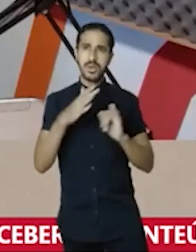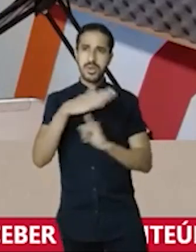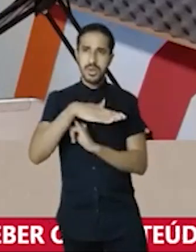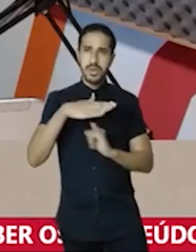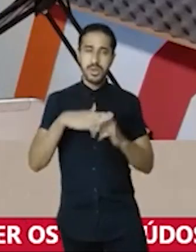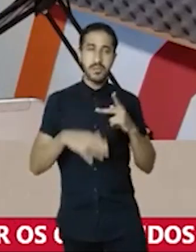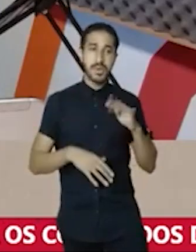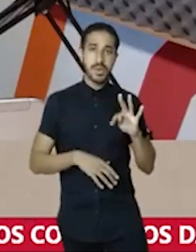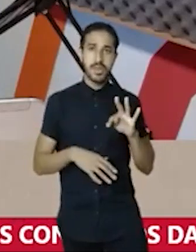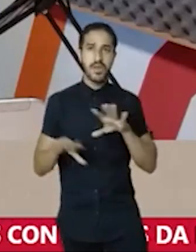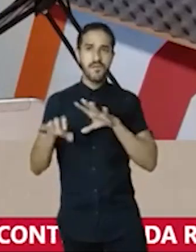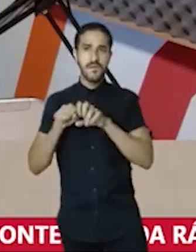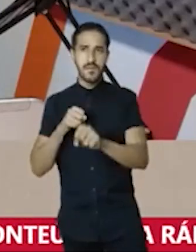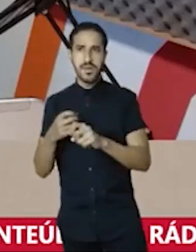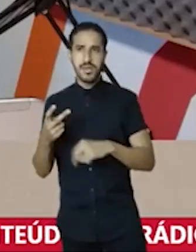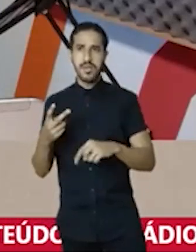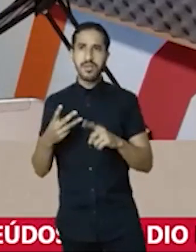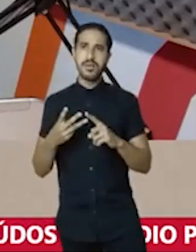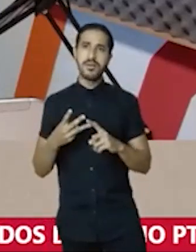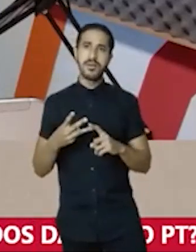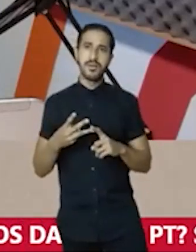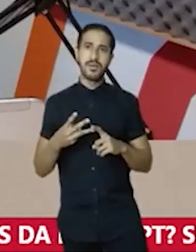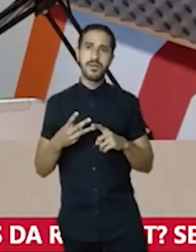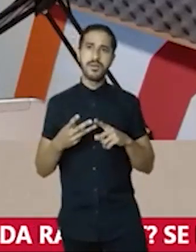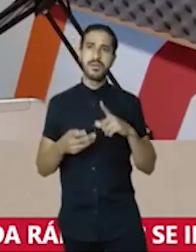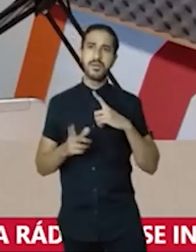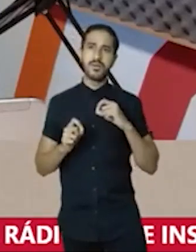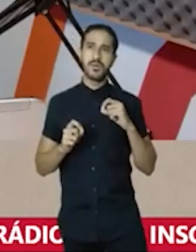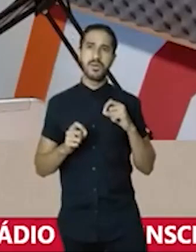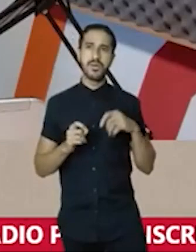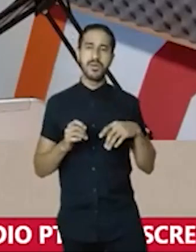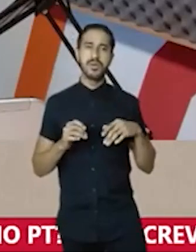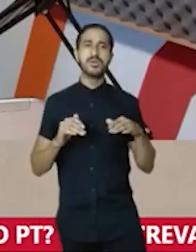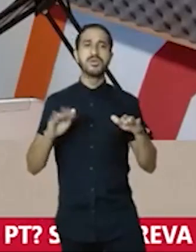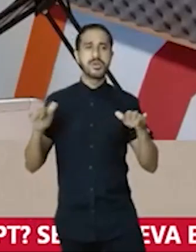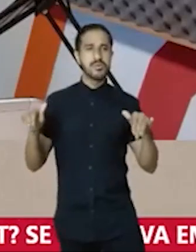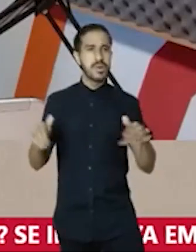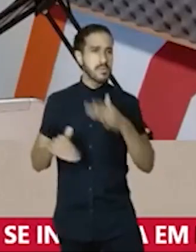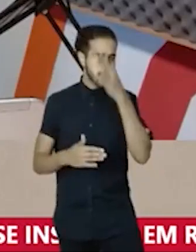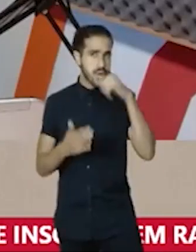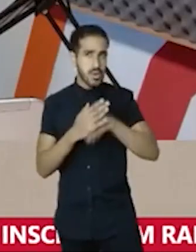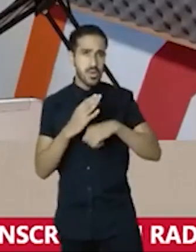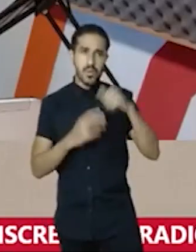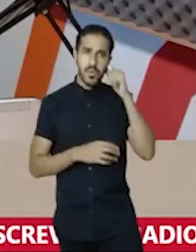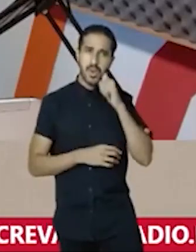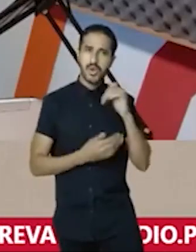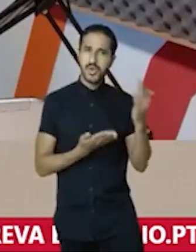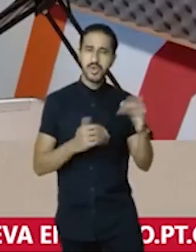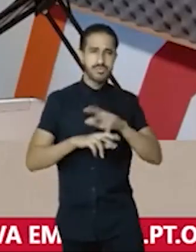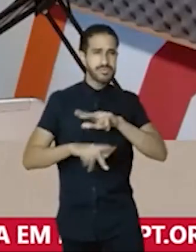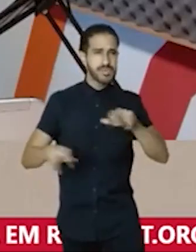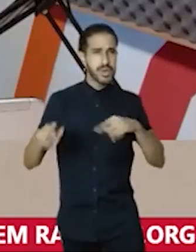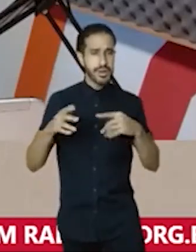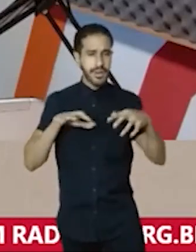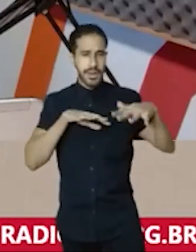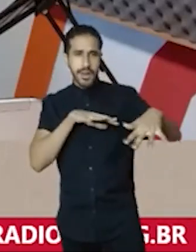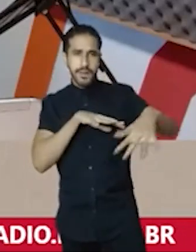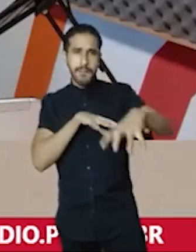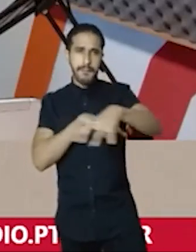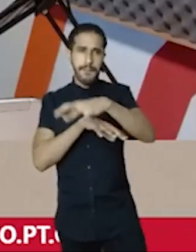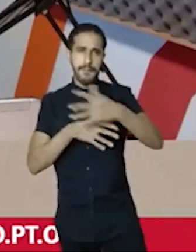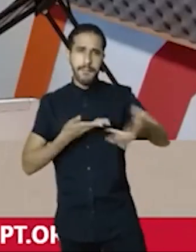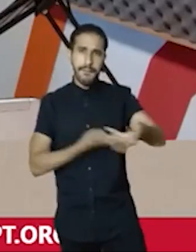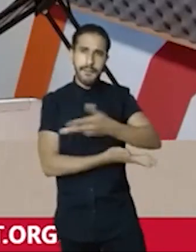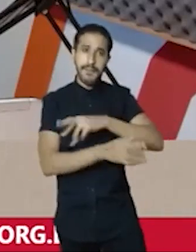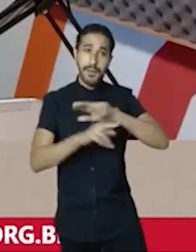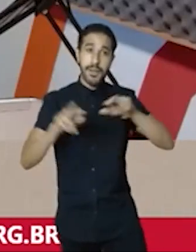do PT, a formação, você tem desde a mobilização, a gente tem mulheres, jovens, então a gente transversaliza muito as pautas,